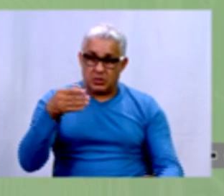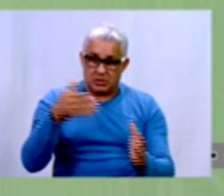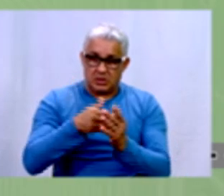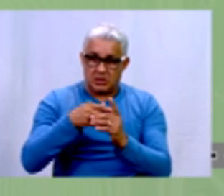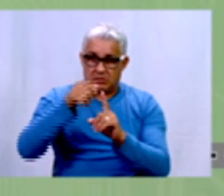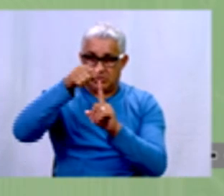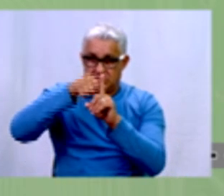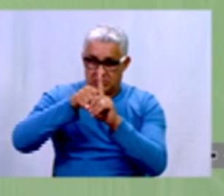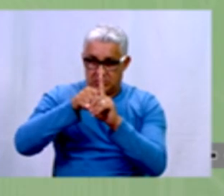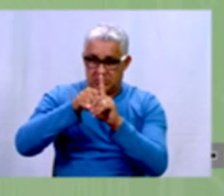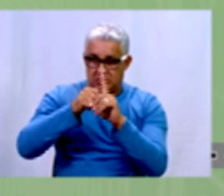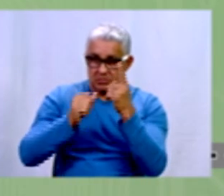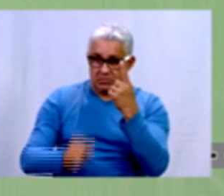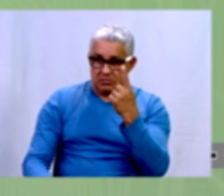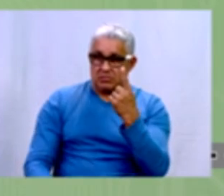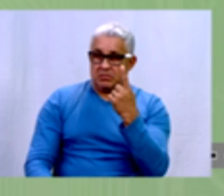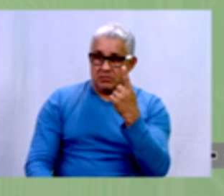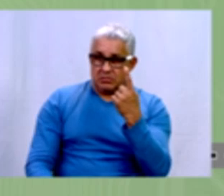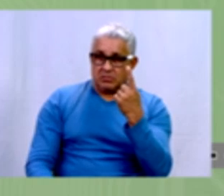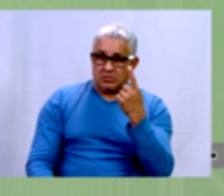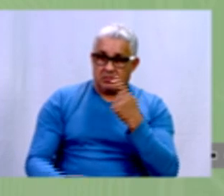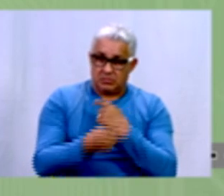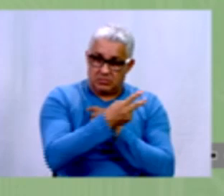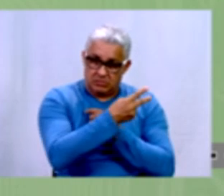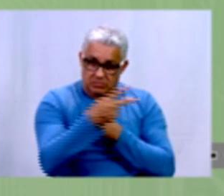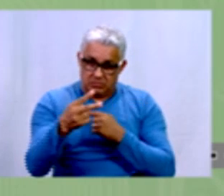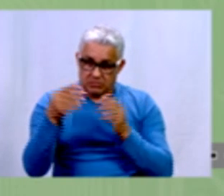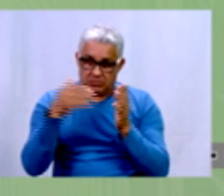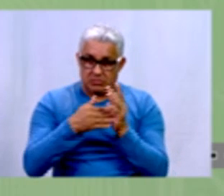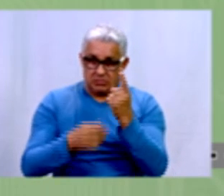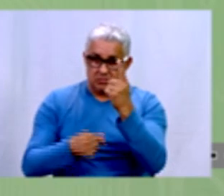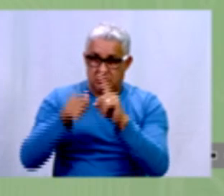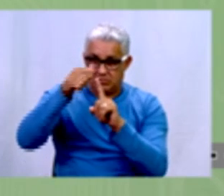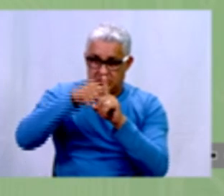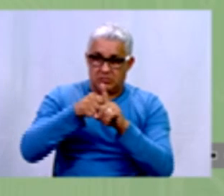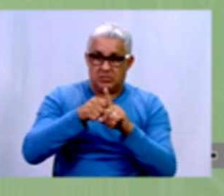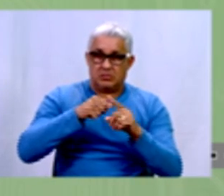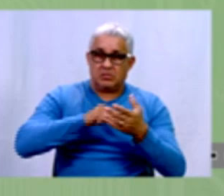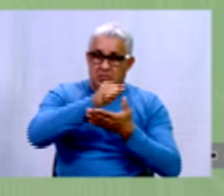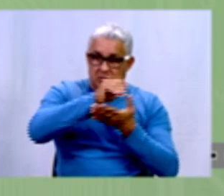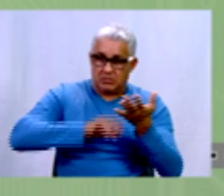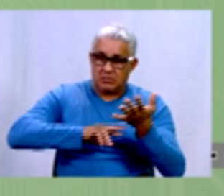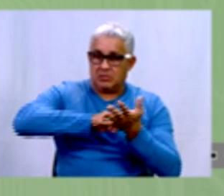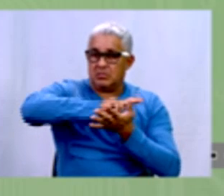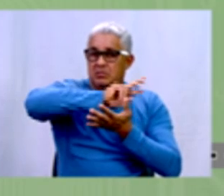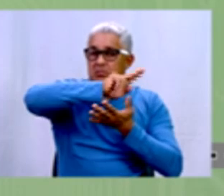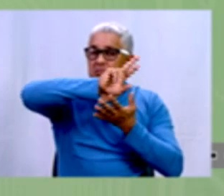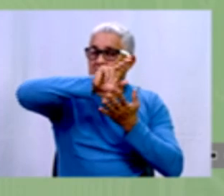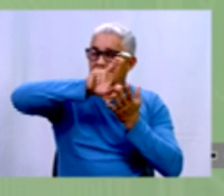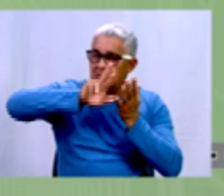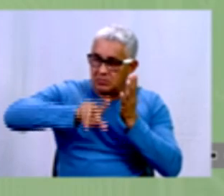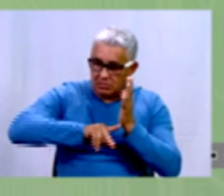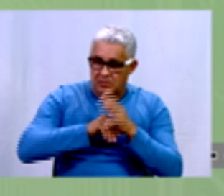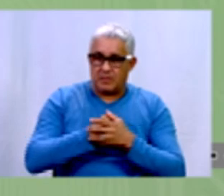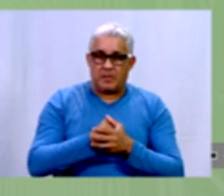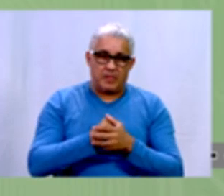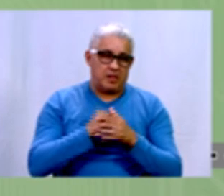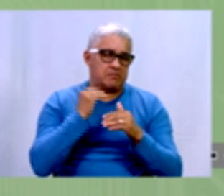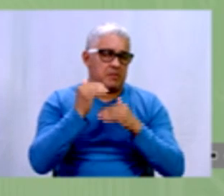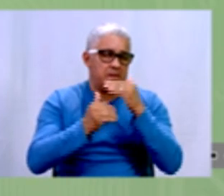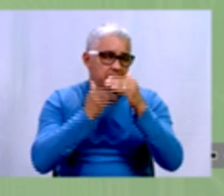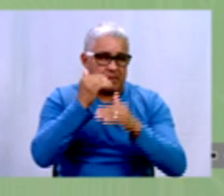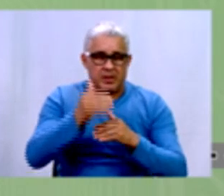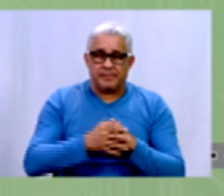um espaço de tempo de 2 a 4 semanas em que várias atividades vão ser